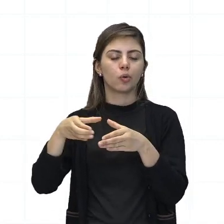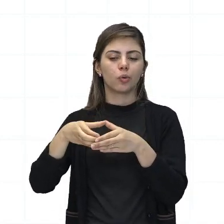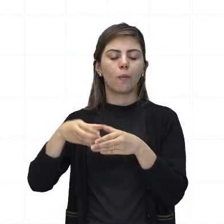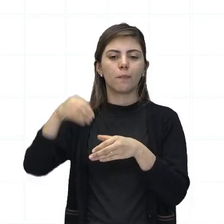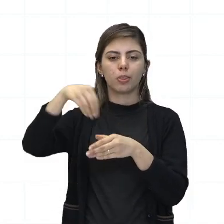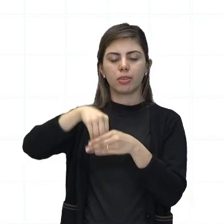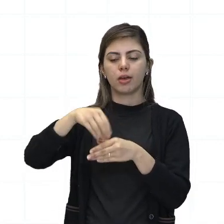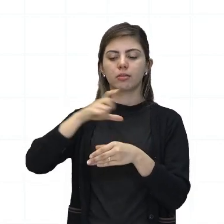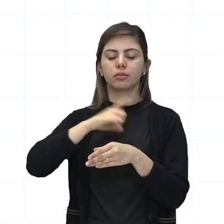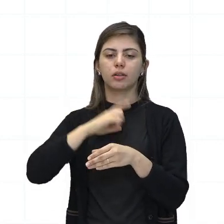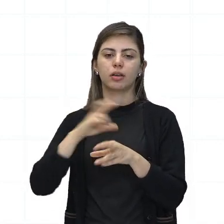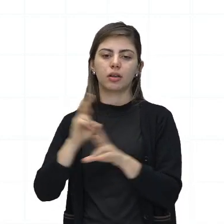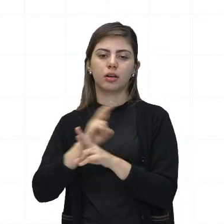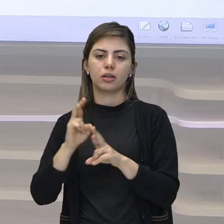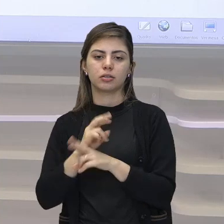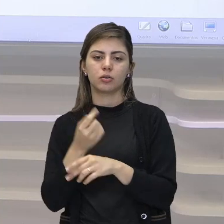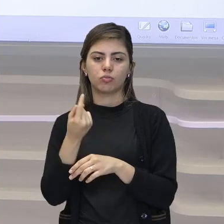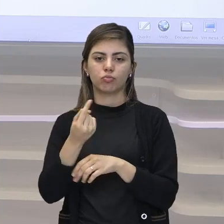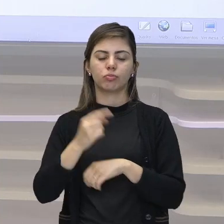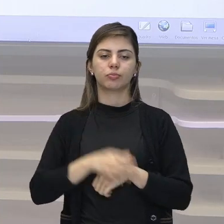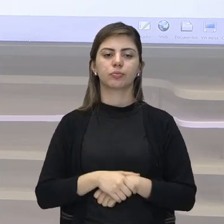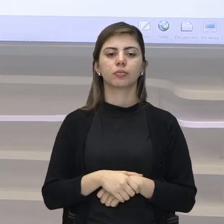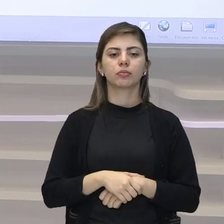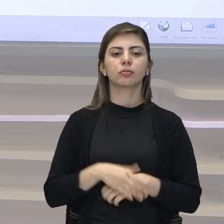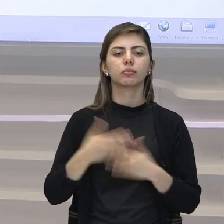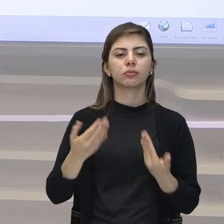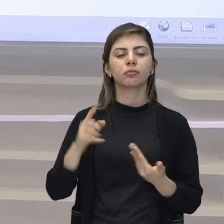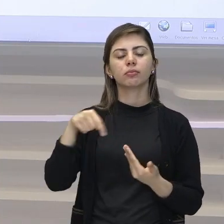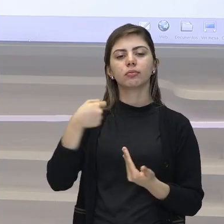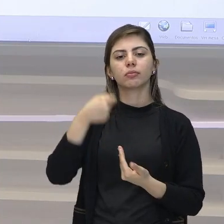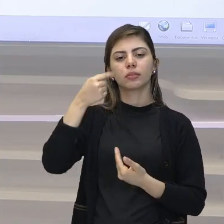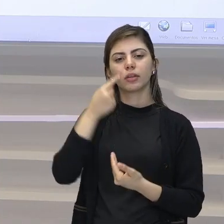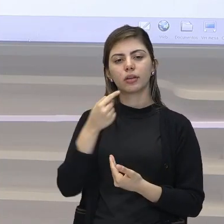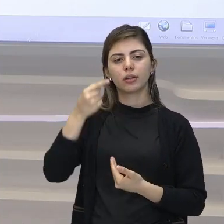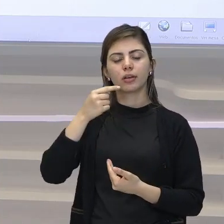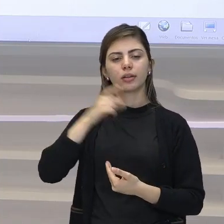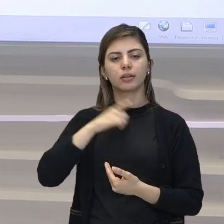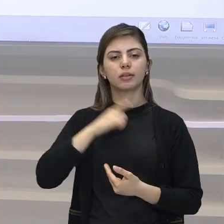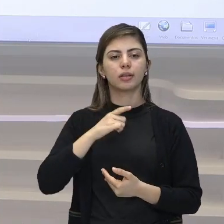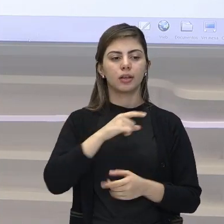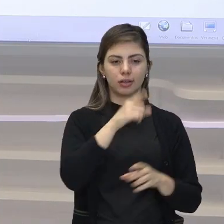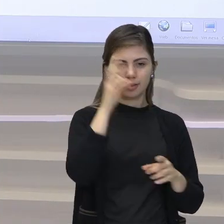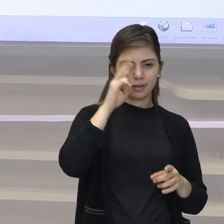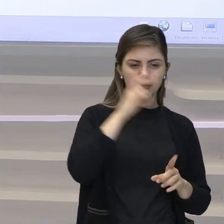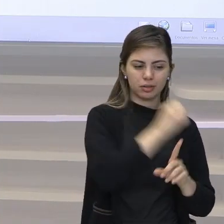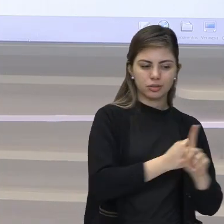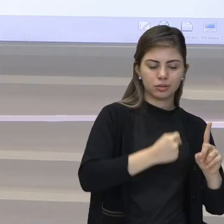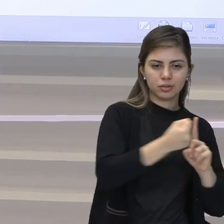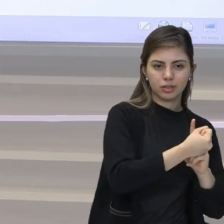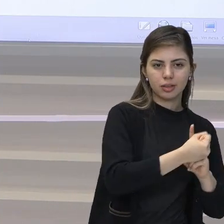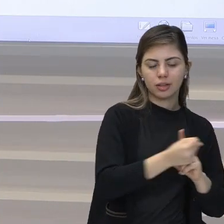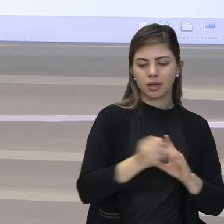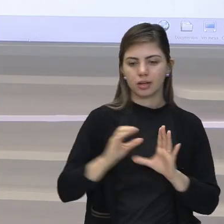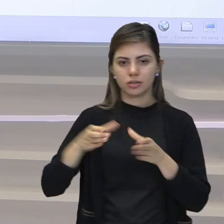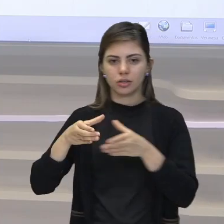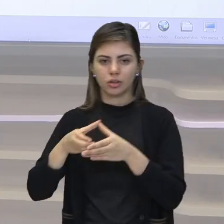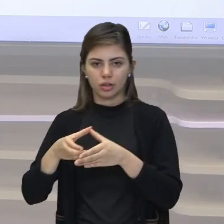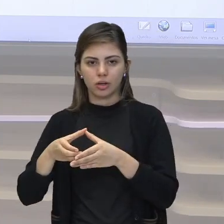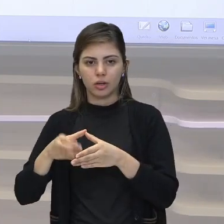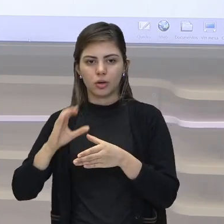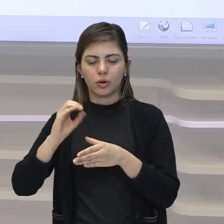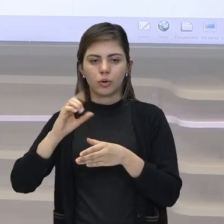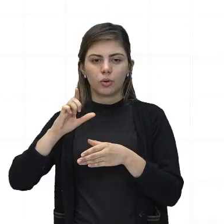espécie, certo? E nós vimos ali que a principal diferença entre a colônia e a sociedade, que é a nossa próxima